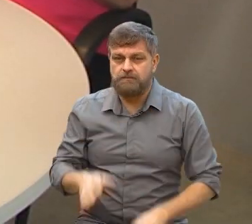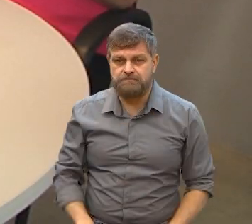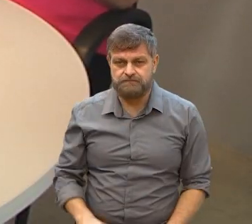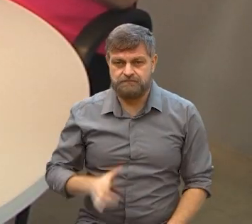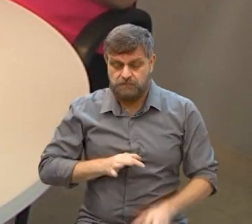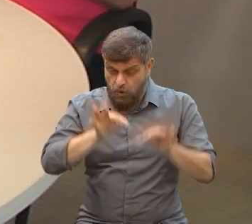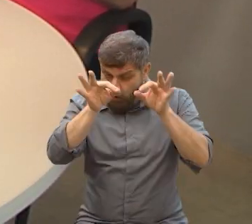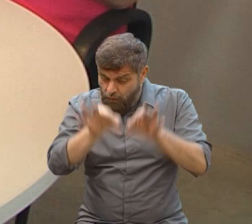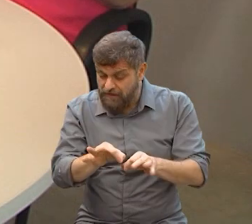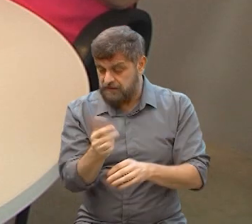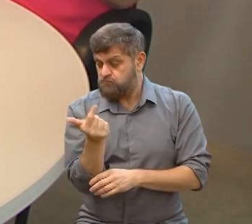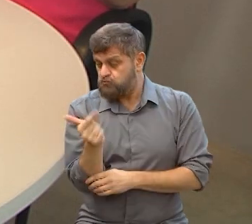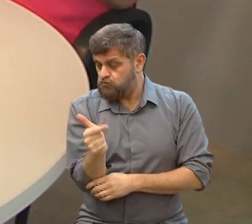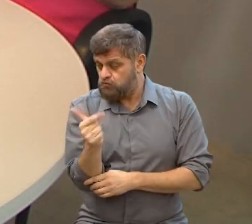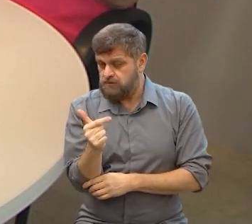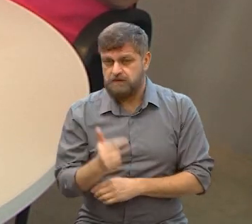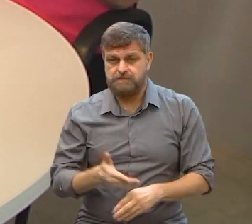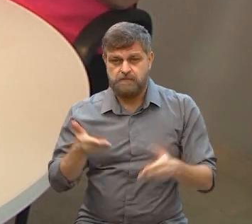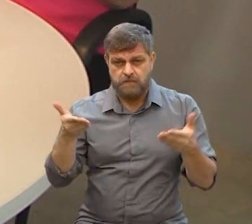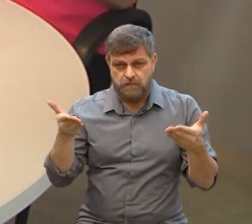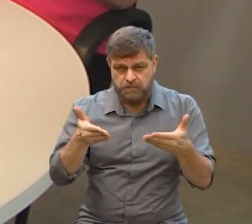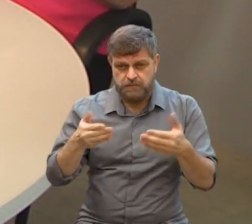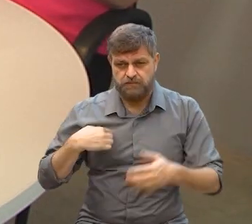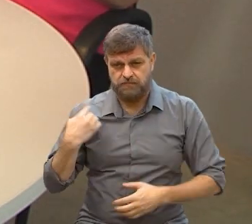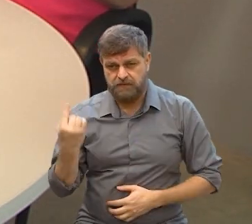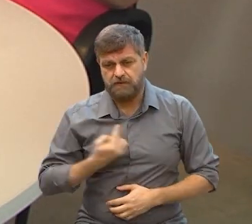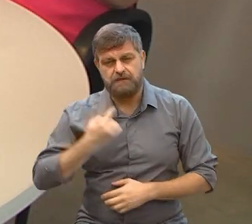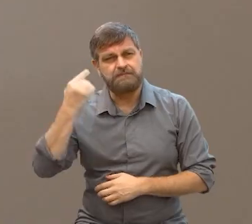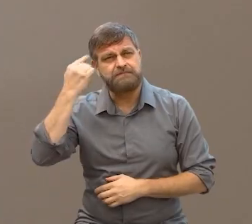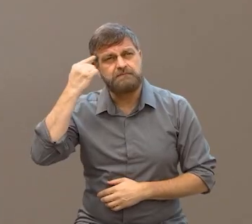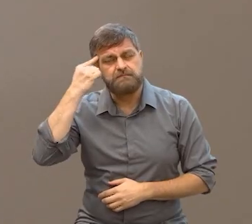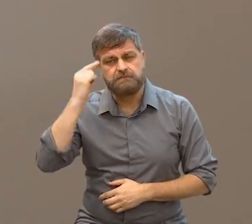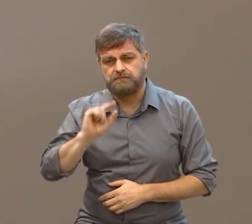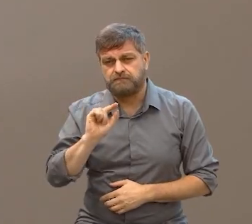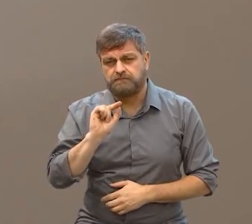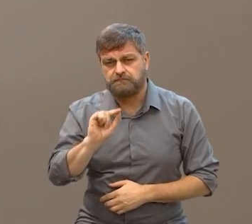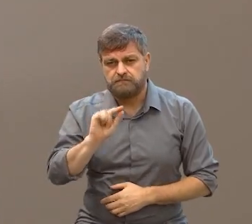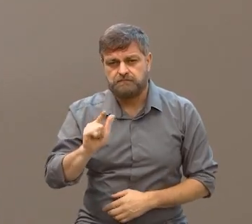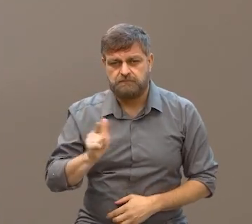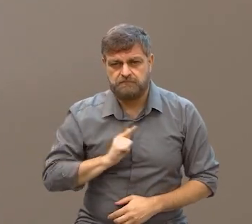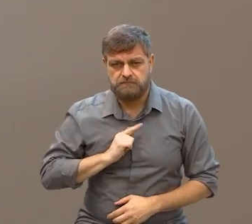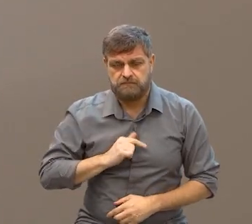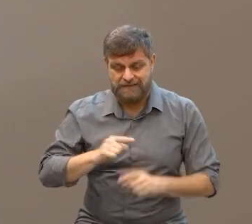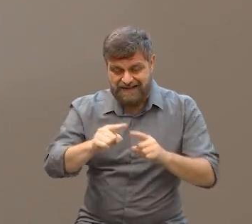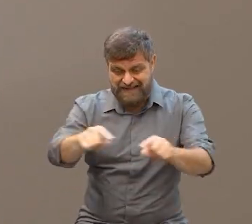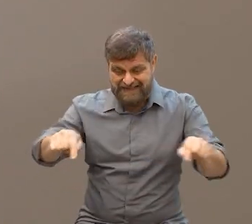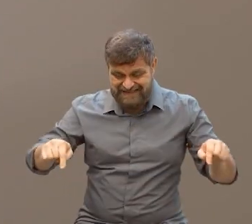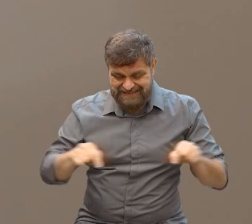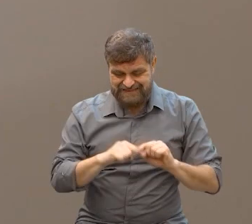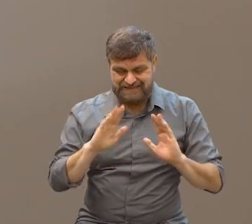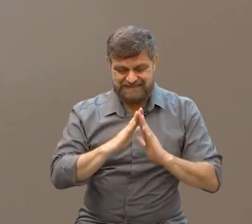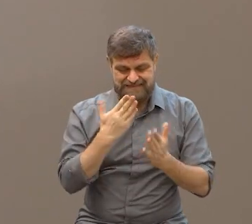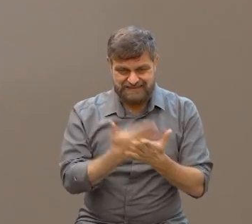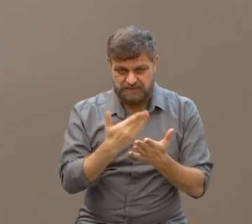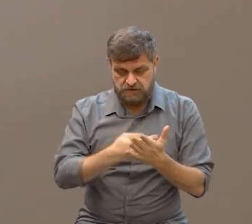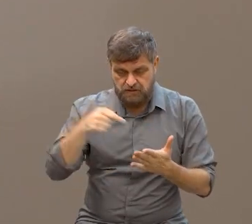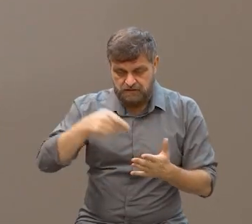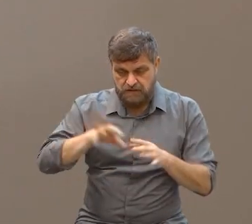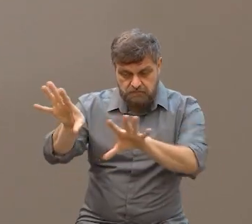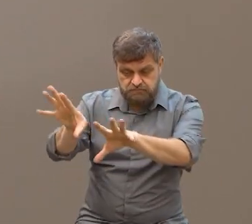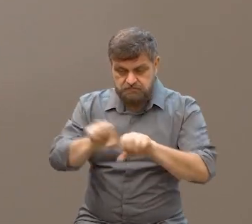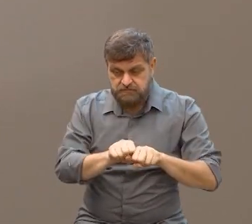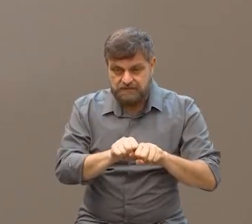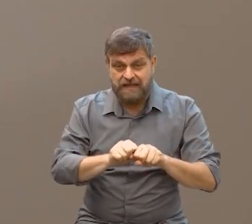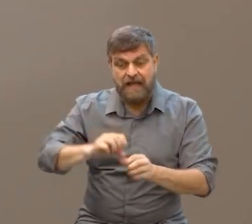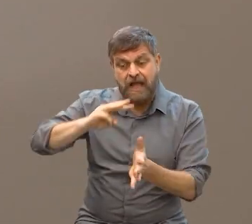é a palavra, mas hoje a gente fala muito em trazer para a sala de aula o que a gente chama